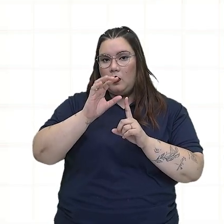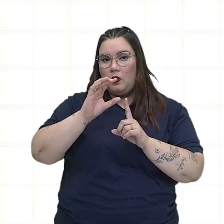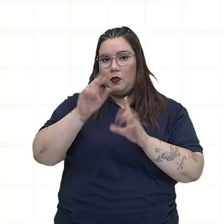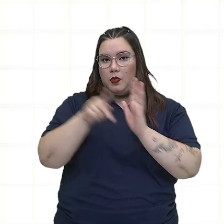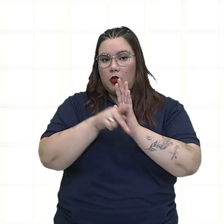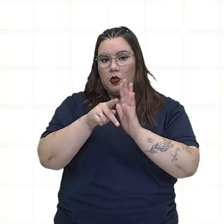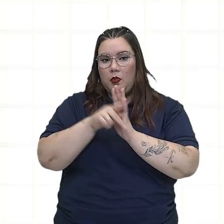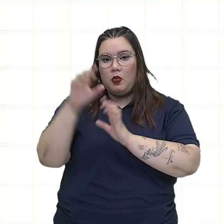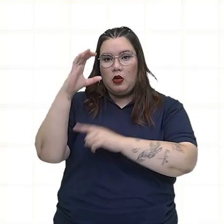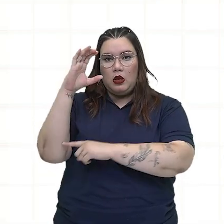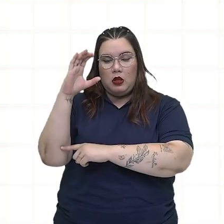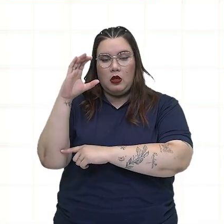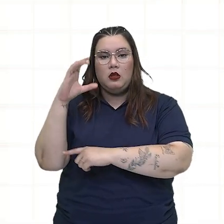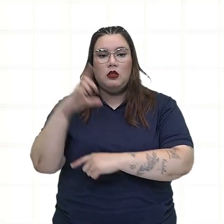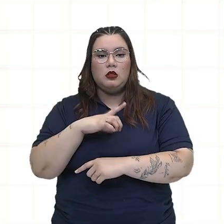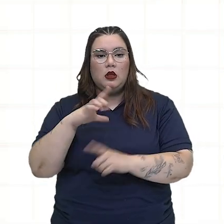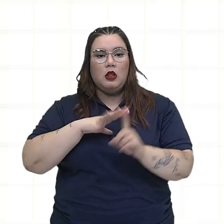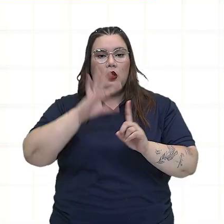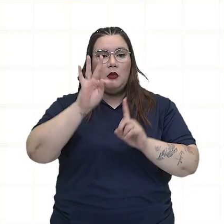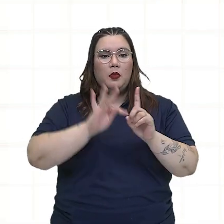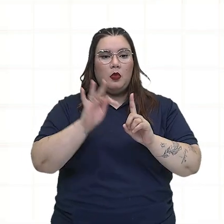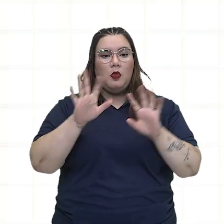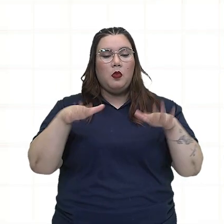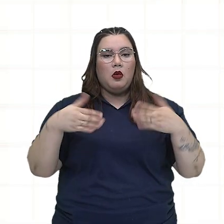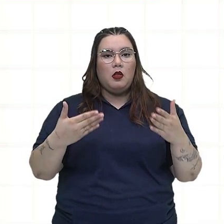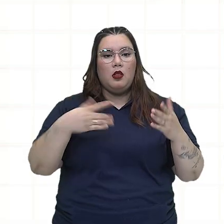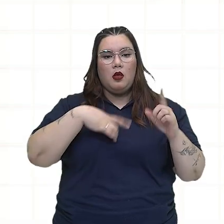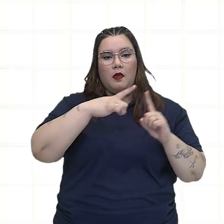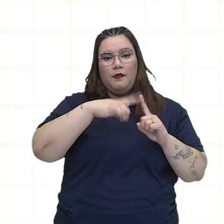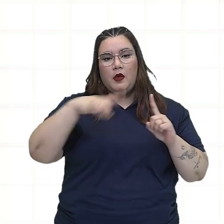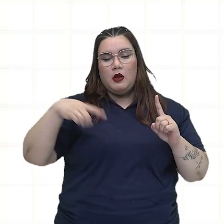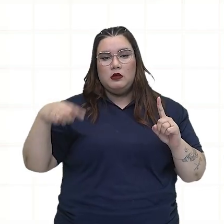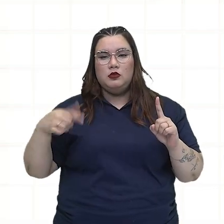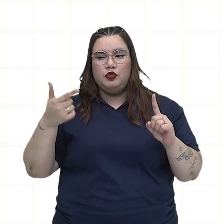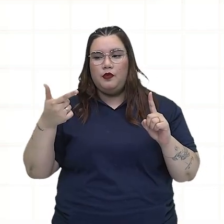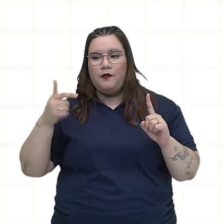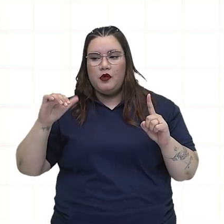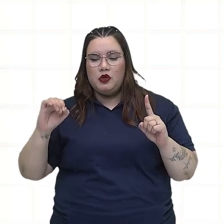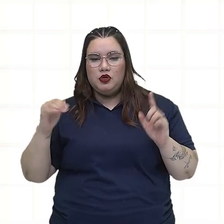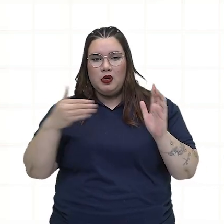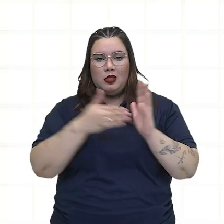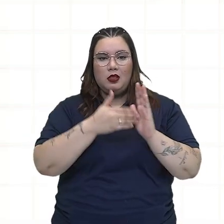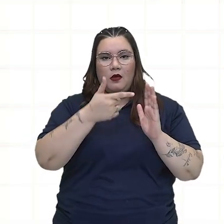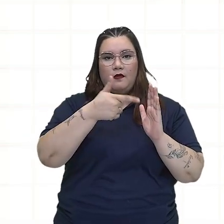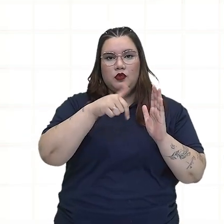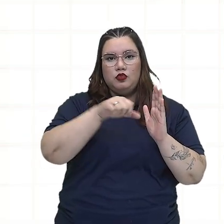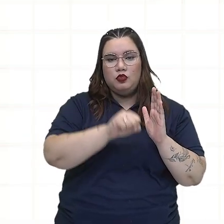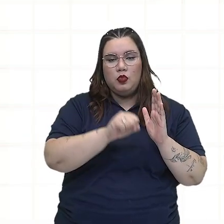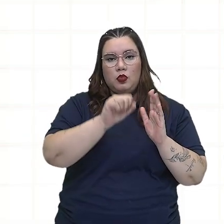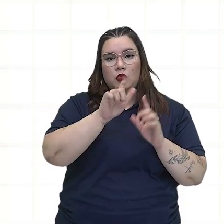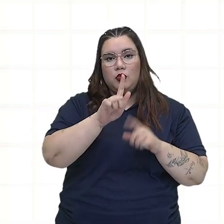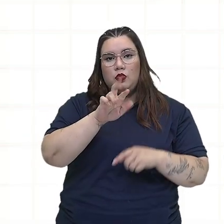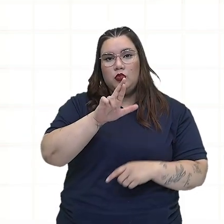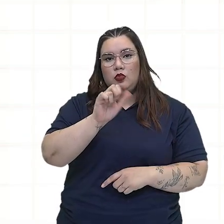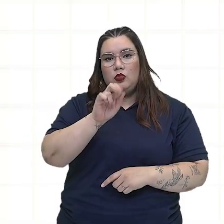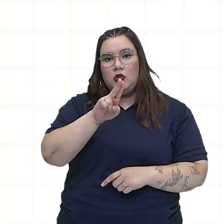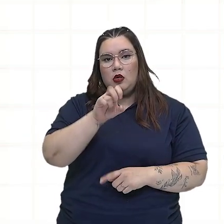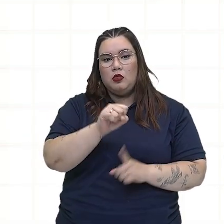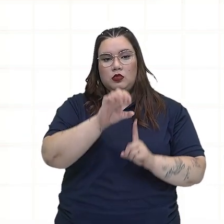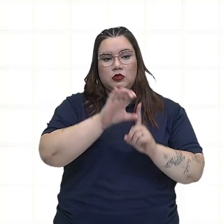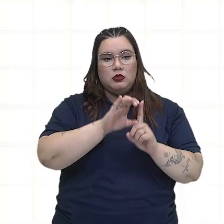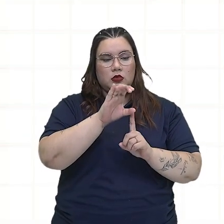é que eles apresentam temperaturas médias anuais que variam entre 20 e 28